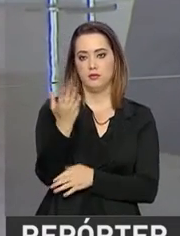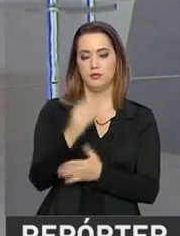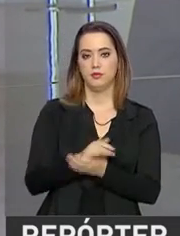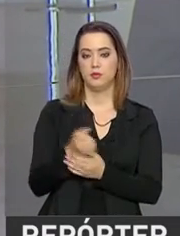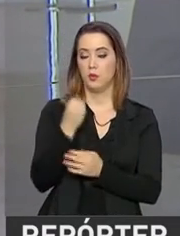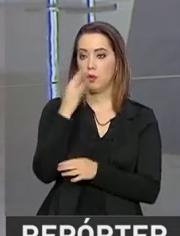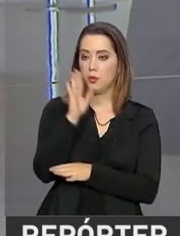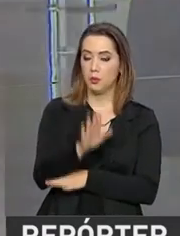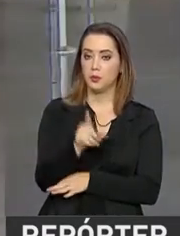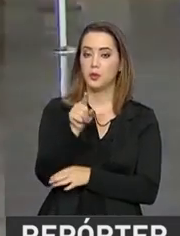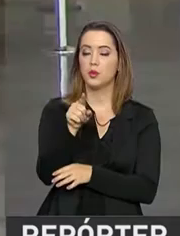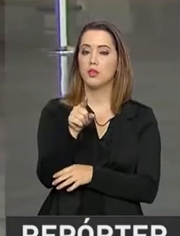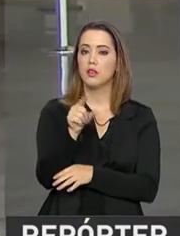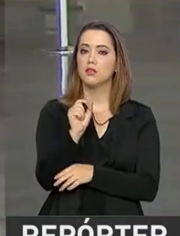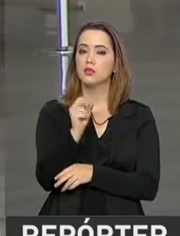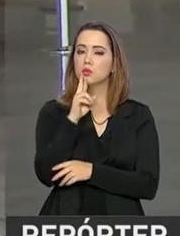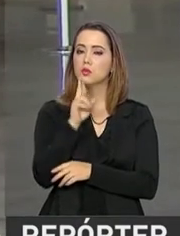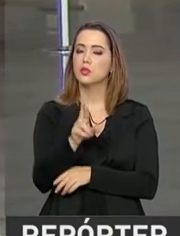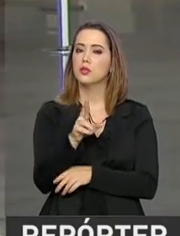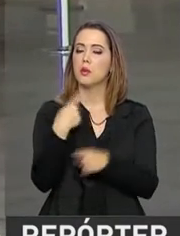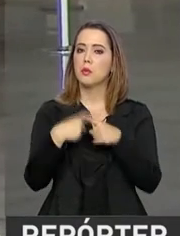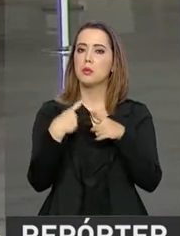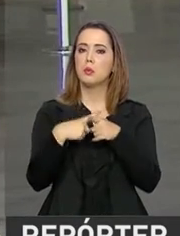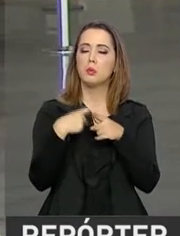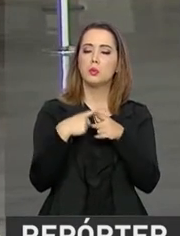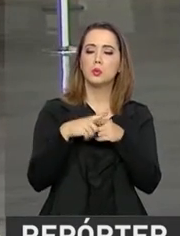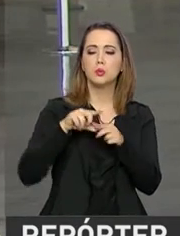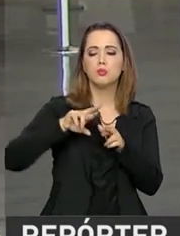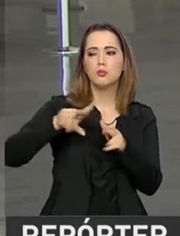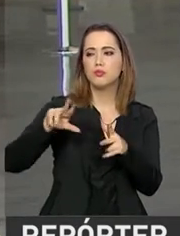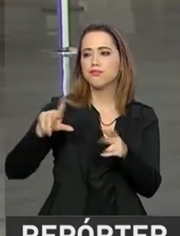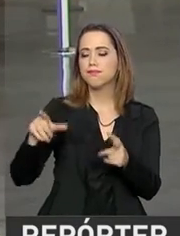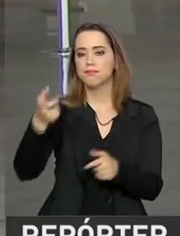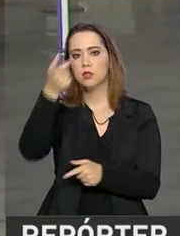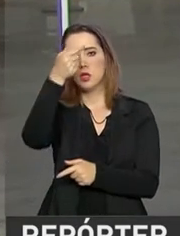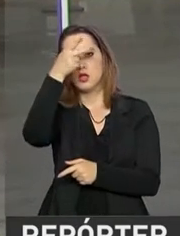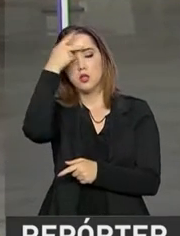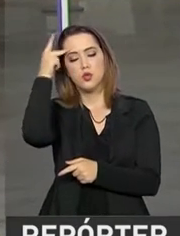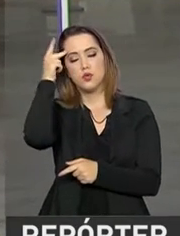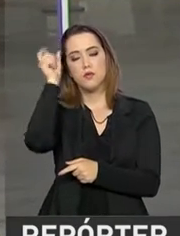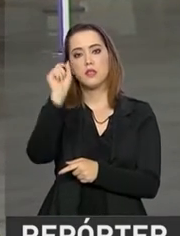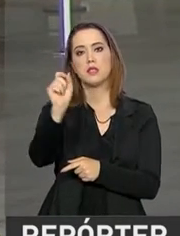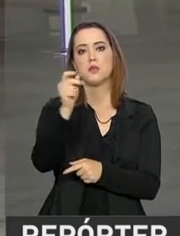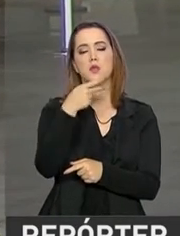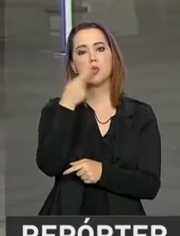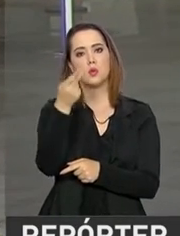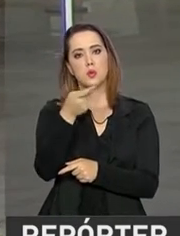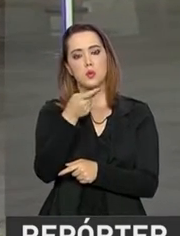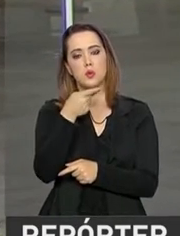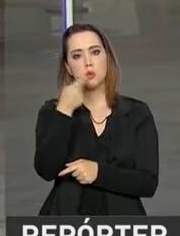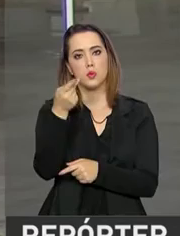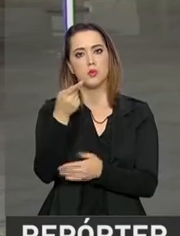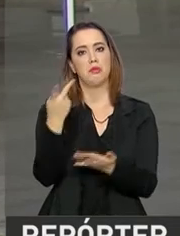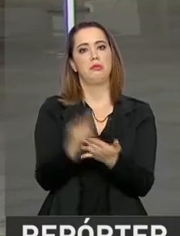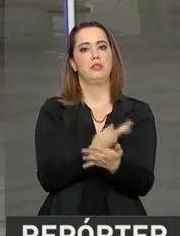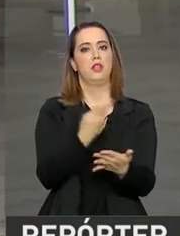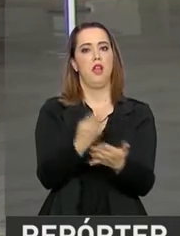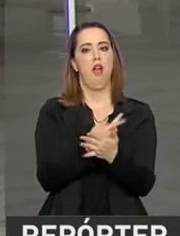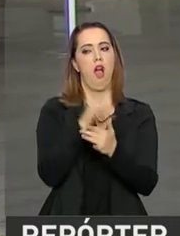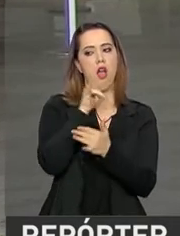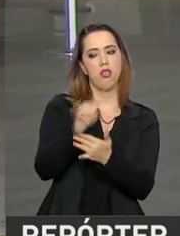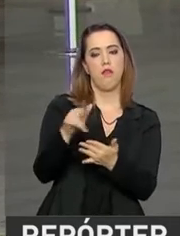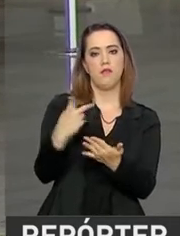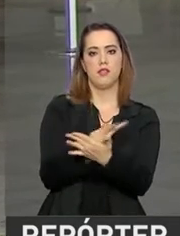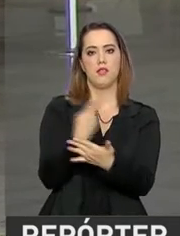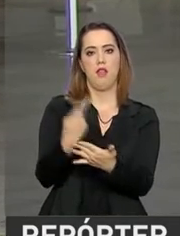Boa tarde Luiz esse porque muitos contribuintes no país estão prestando informações erradas a Receita Federal